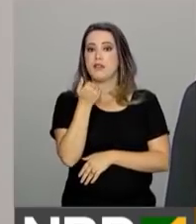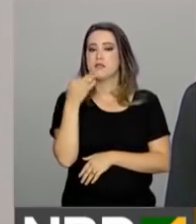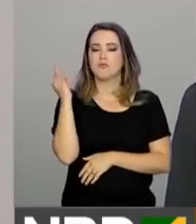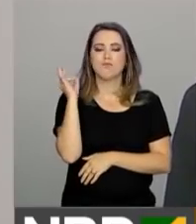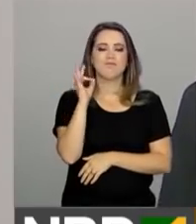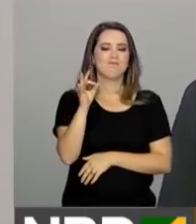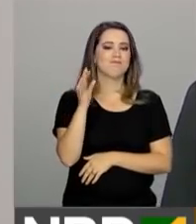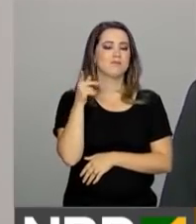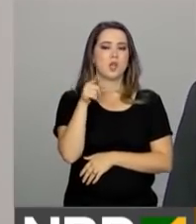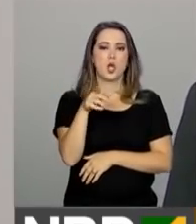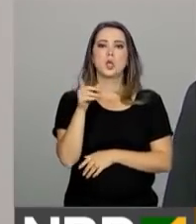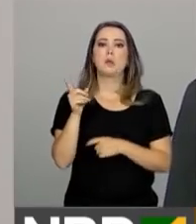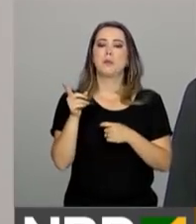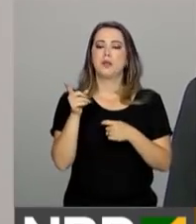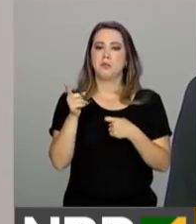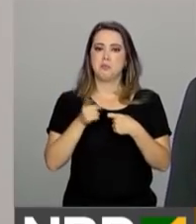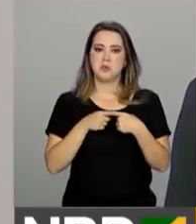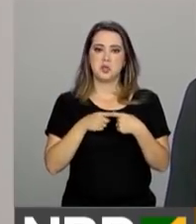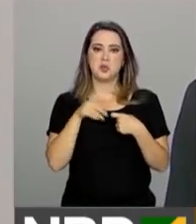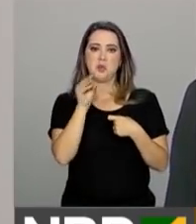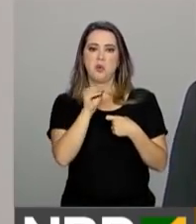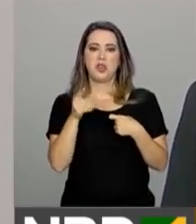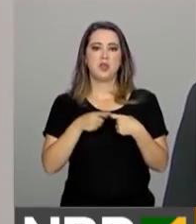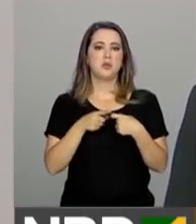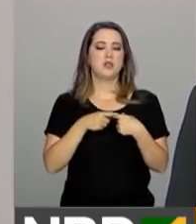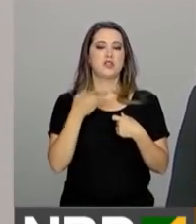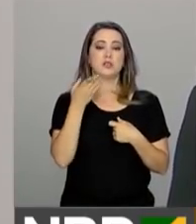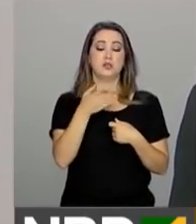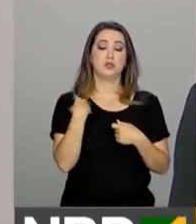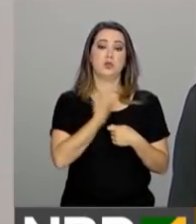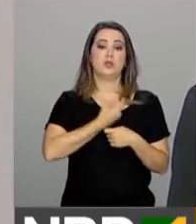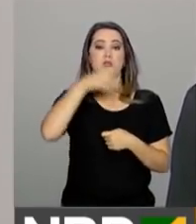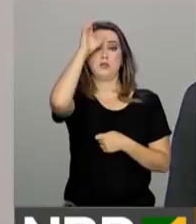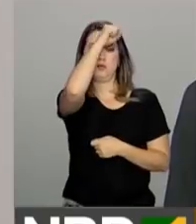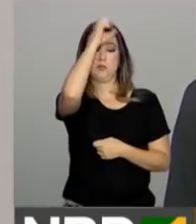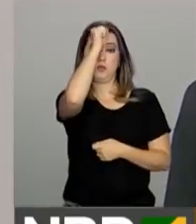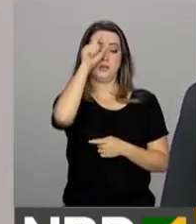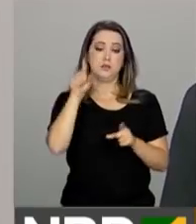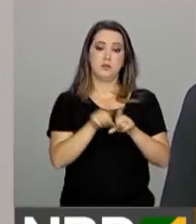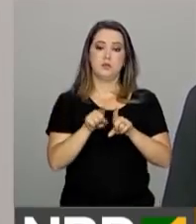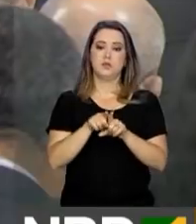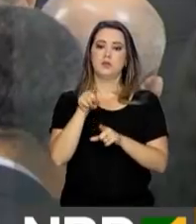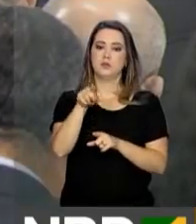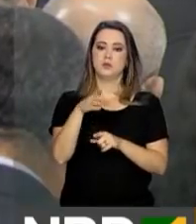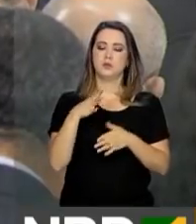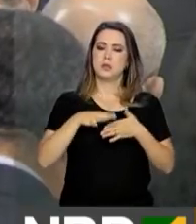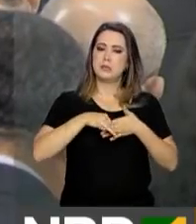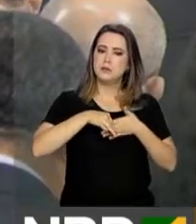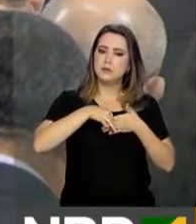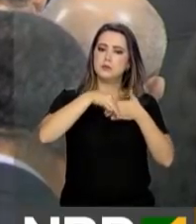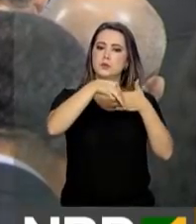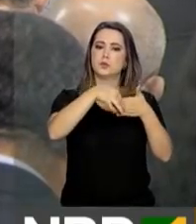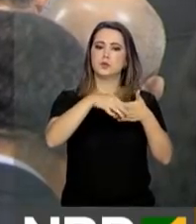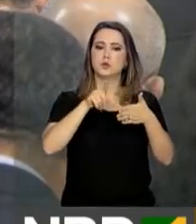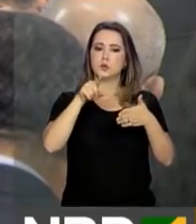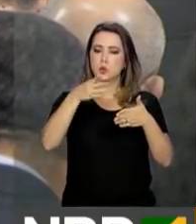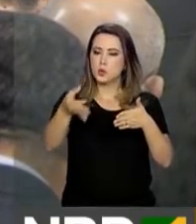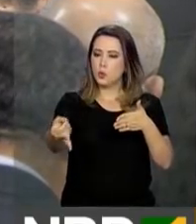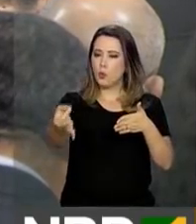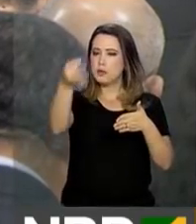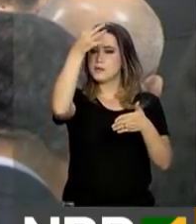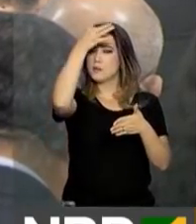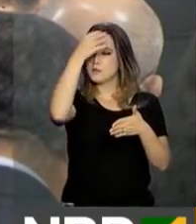sua medicina aprendemos apreciar sua inteligência seu espírito